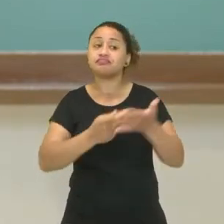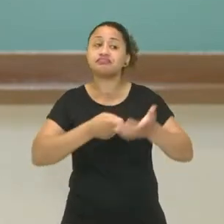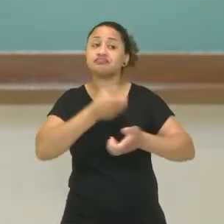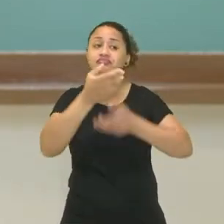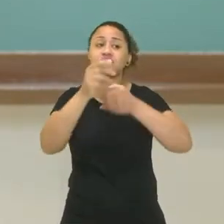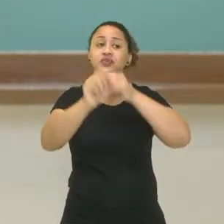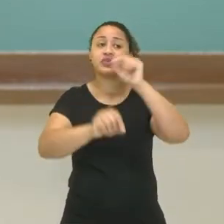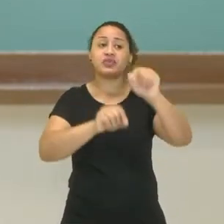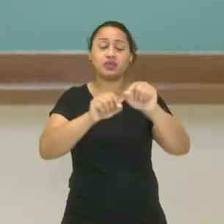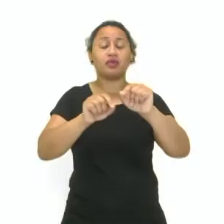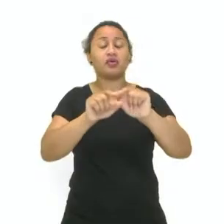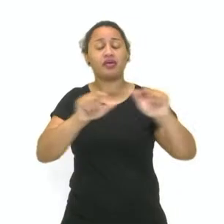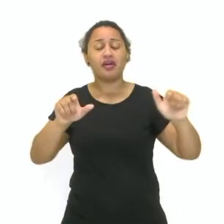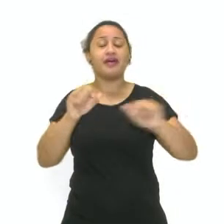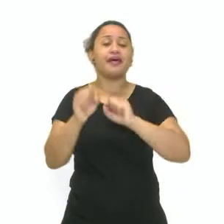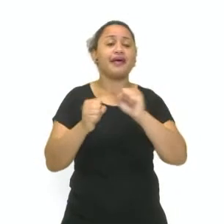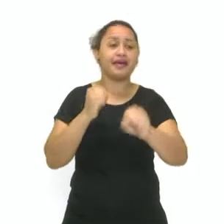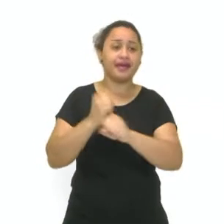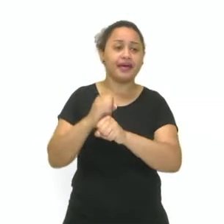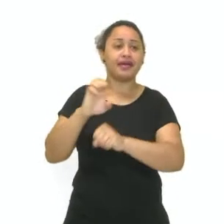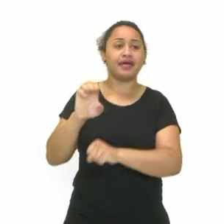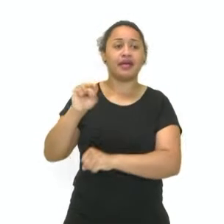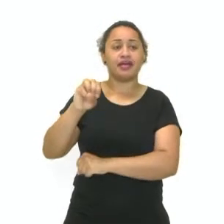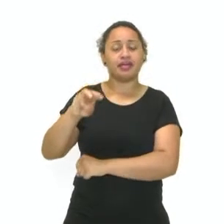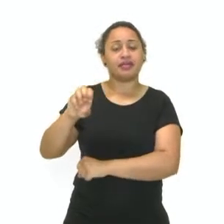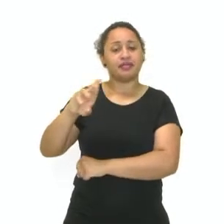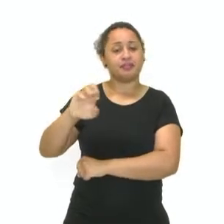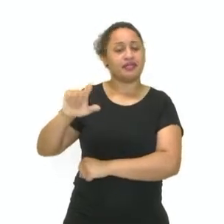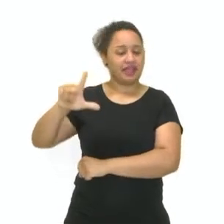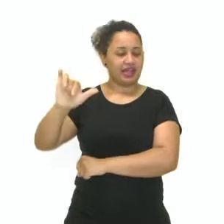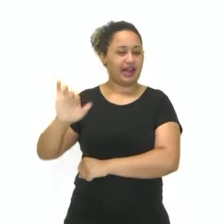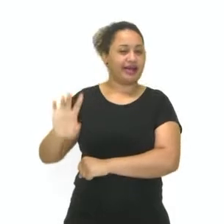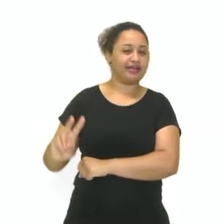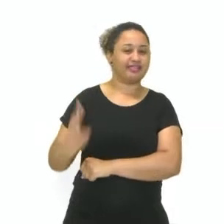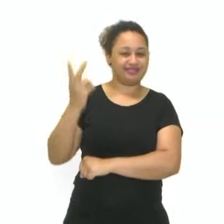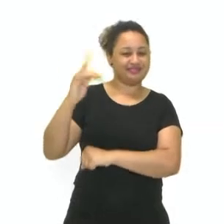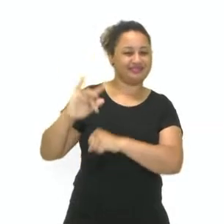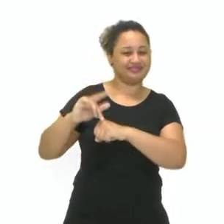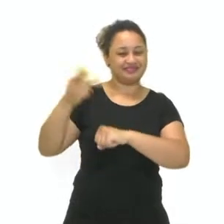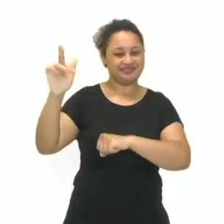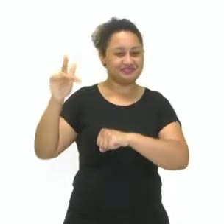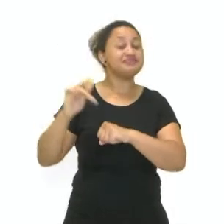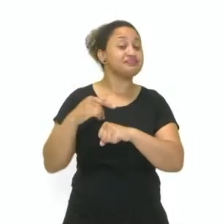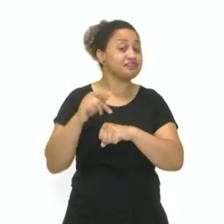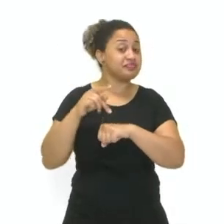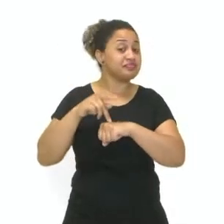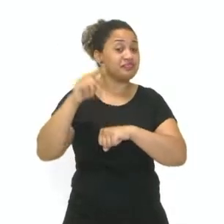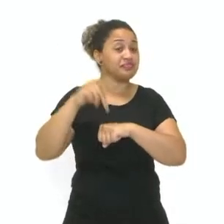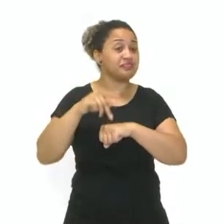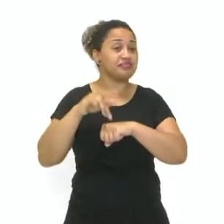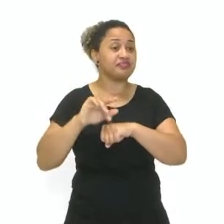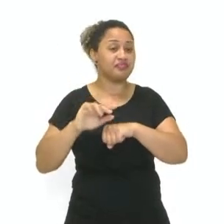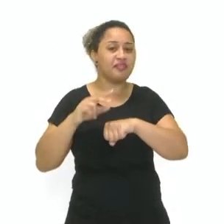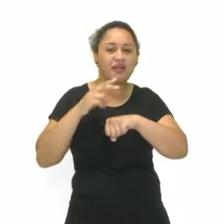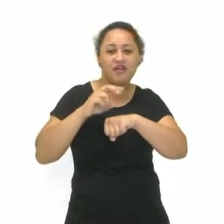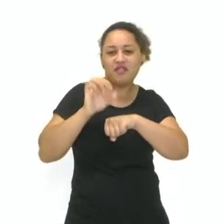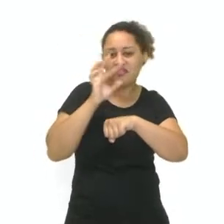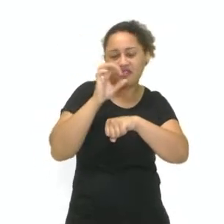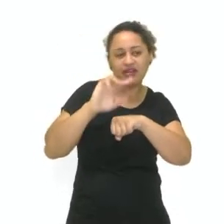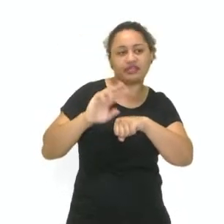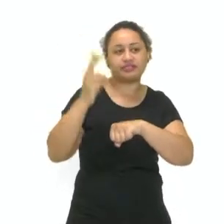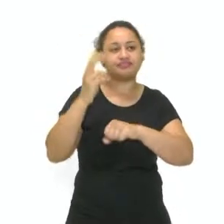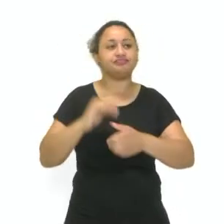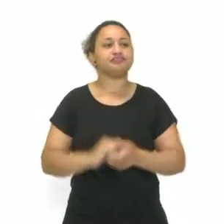esmeralda. Andam as pessoas por aí em badalações. Que dana fulana fez